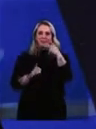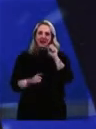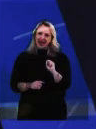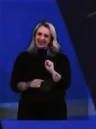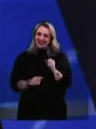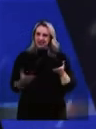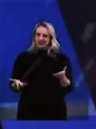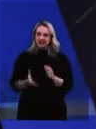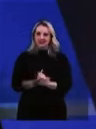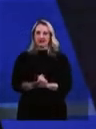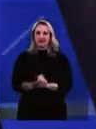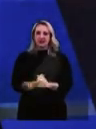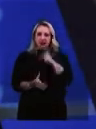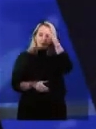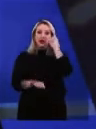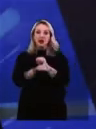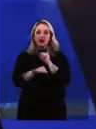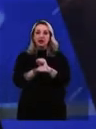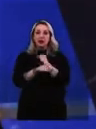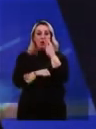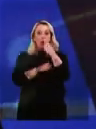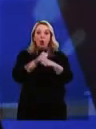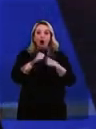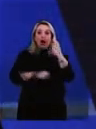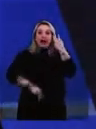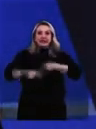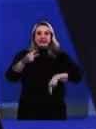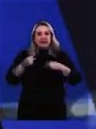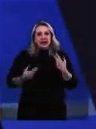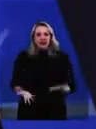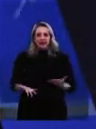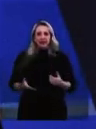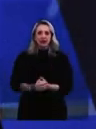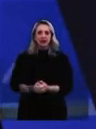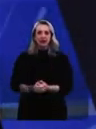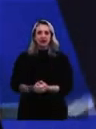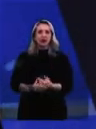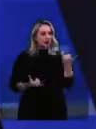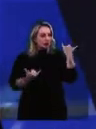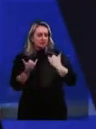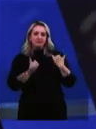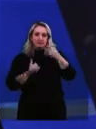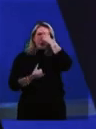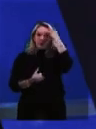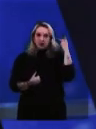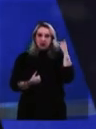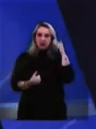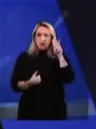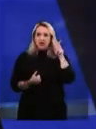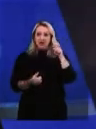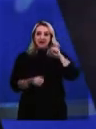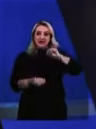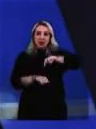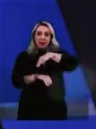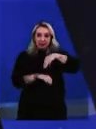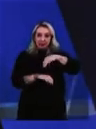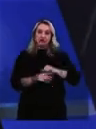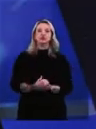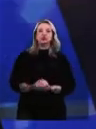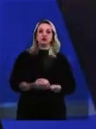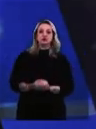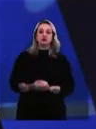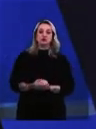pronto-socorro. Gente que está esperando mais de 1 ano por um exame. Eu ouvi de uma pessoa lá em São Mateus,